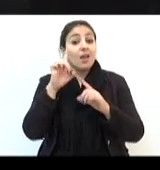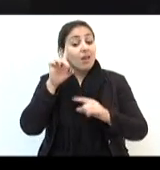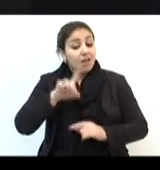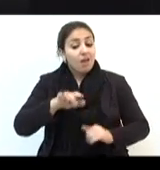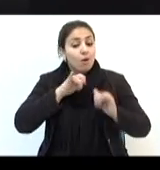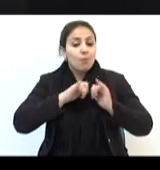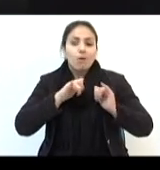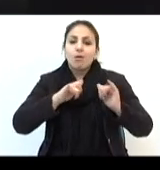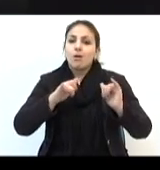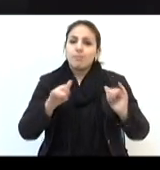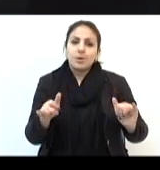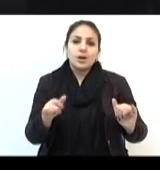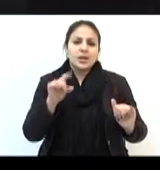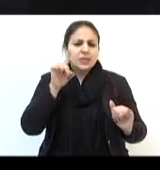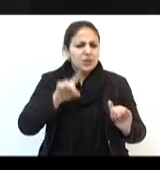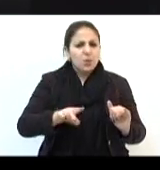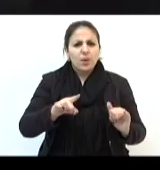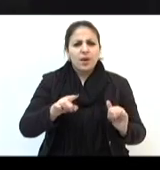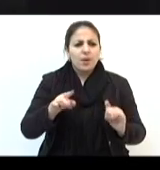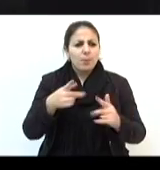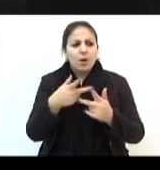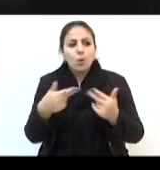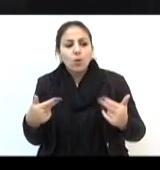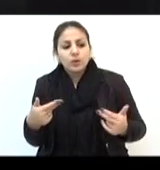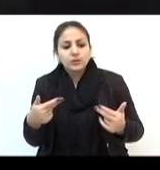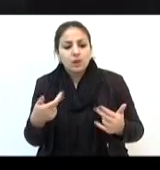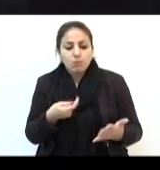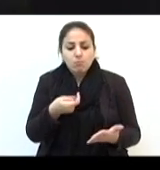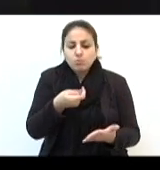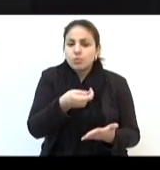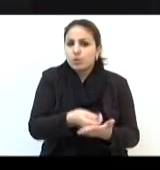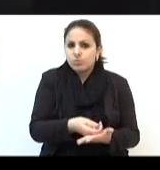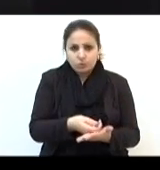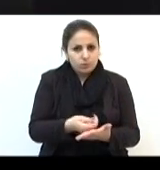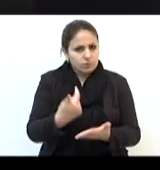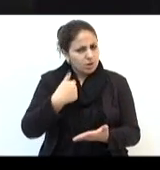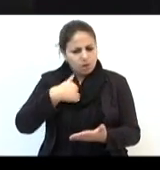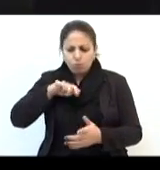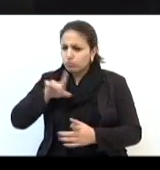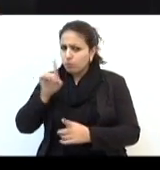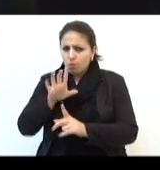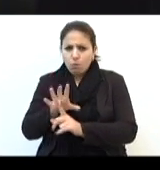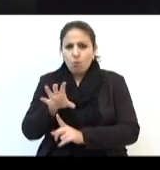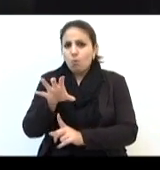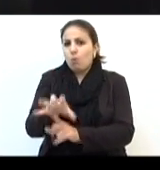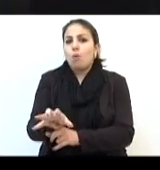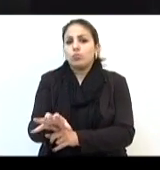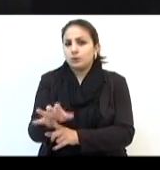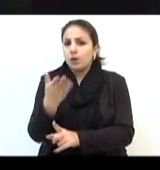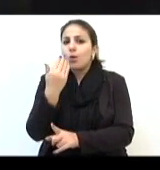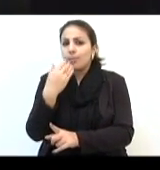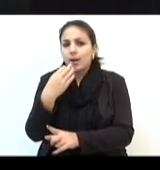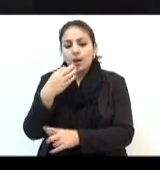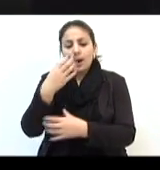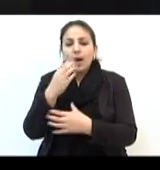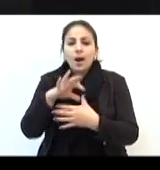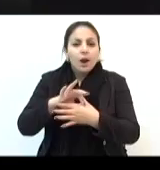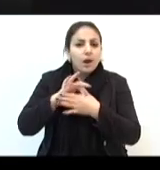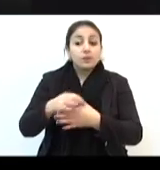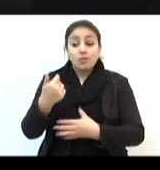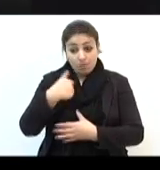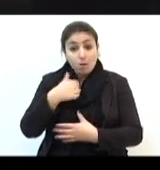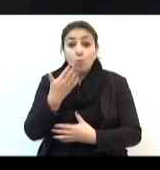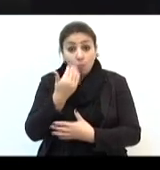uma campanha, não é algo que invento, não é algo que sou contrária, eu ainda sou